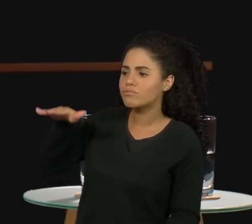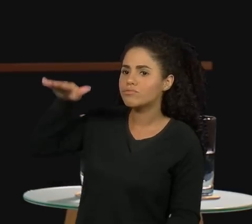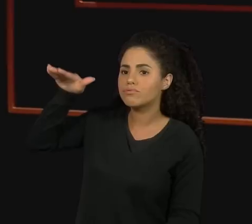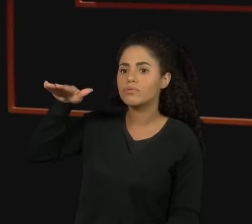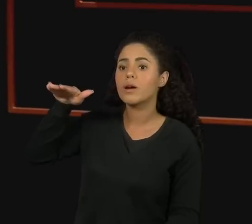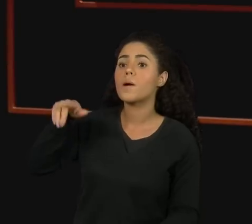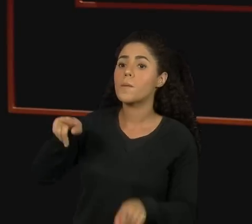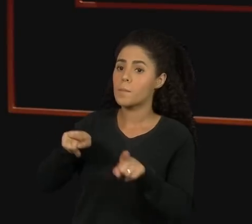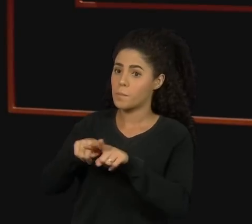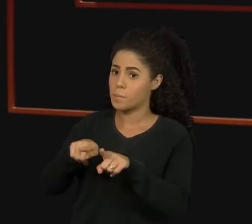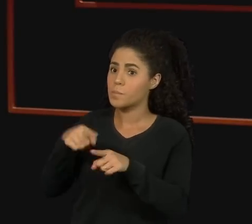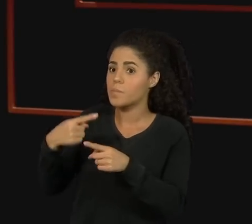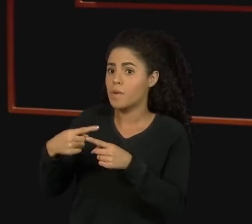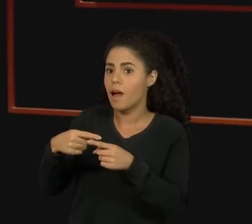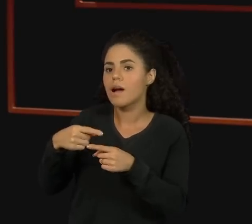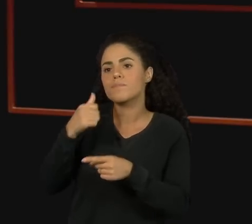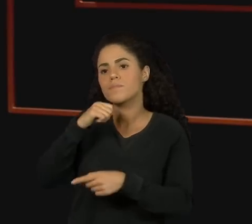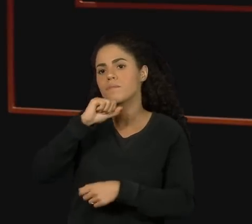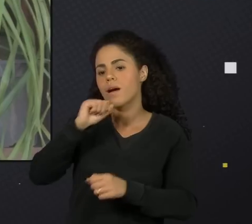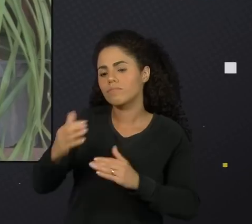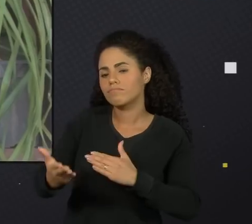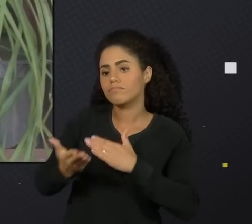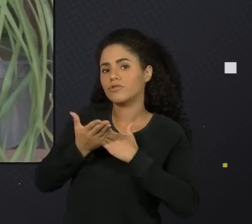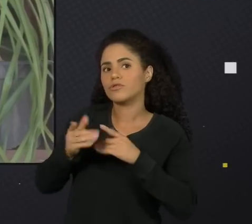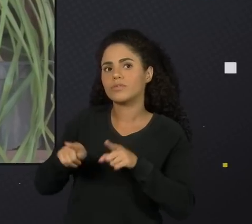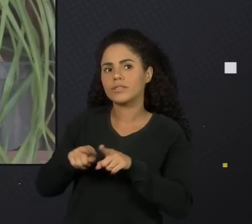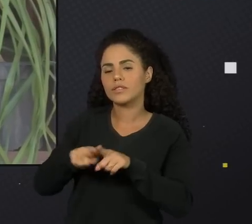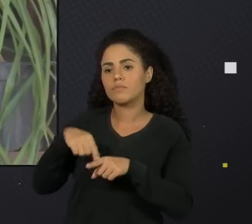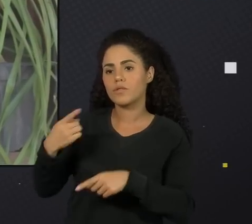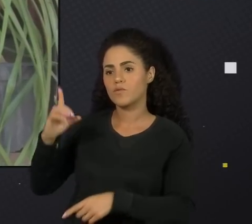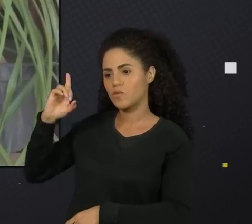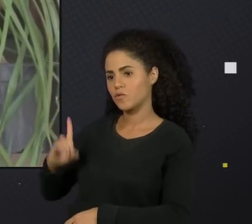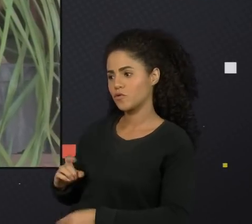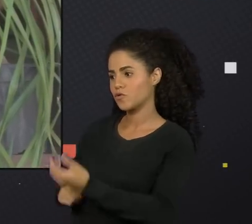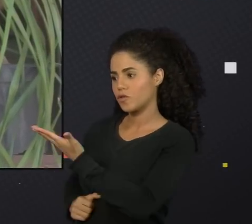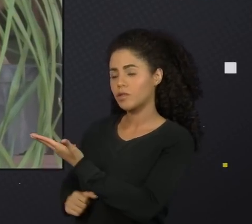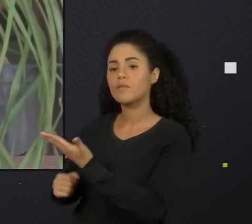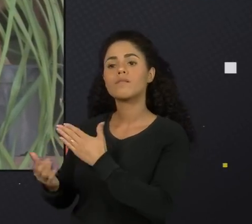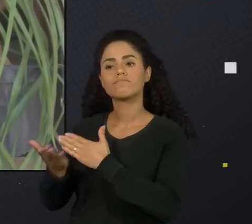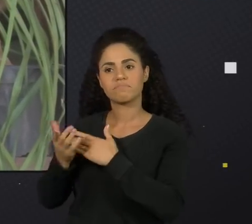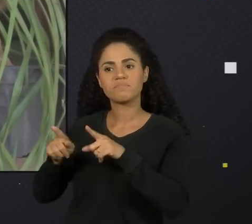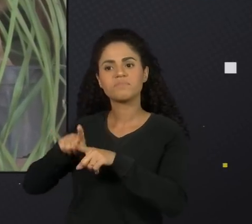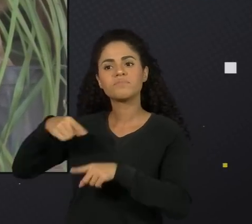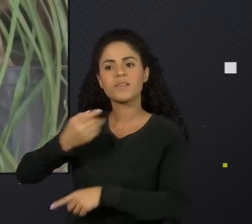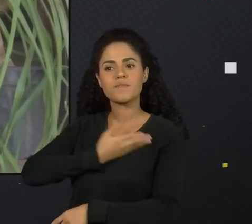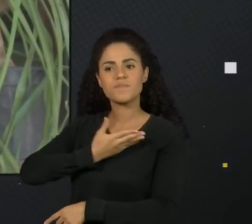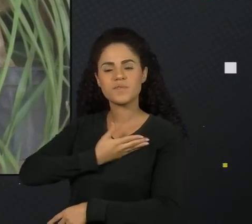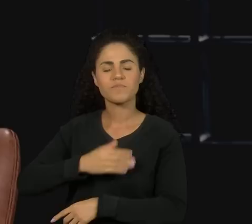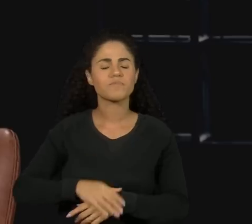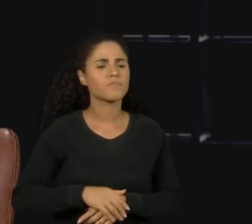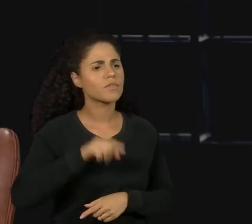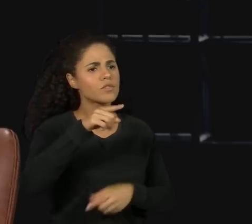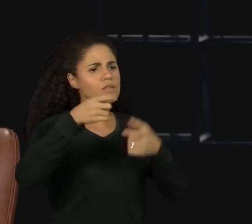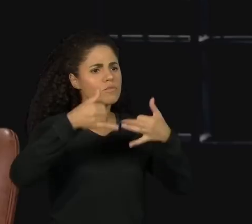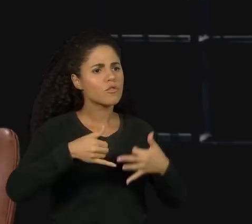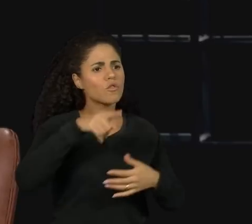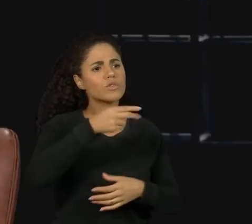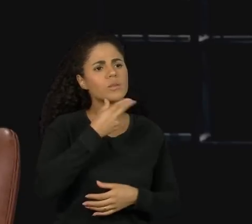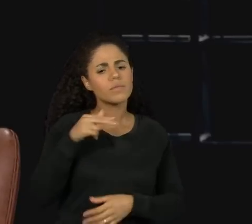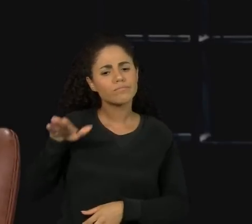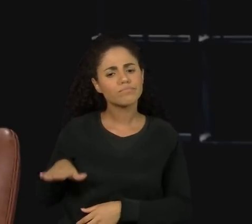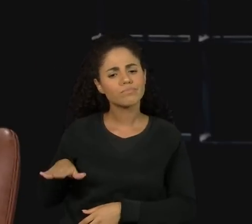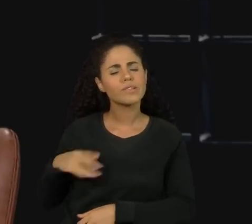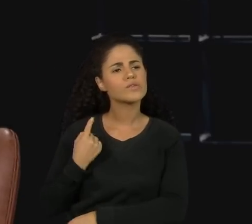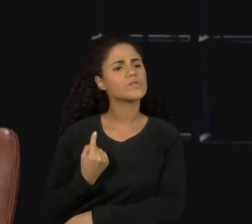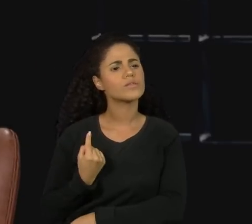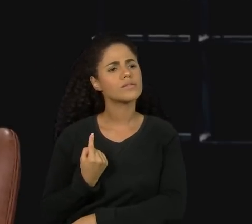mãe, mas também por causa de um diretor teatral, que depois virou muito meu amigo, Marcos Fayad. Agora, você diz que foi uma criança um tanto